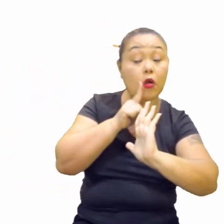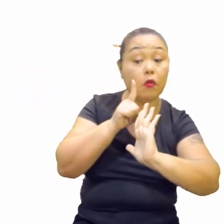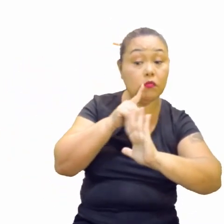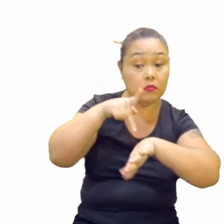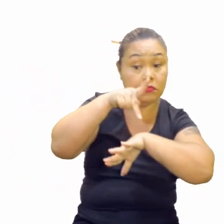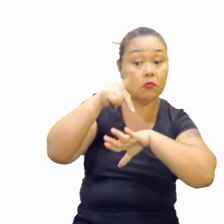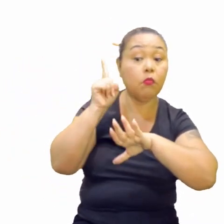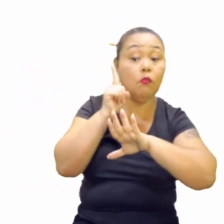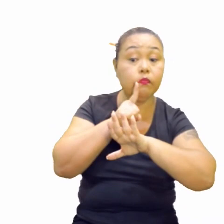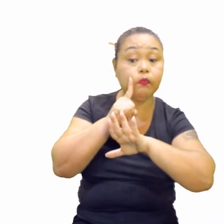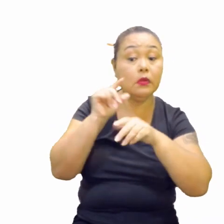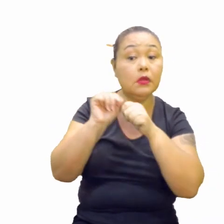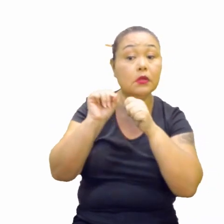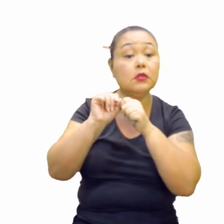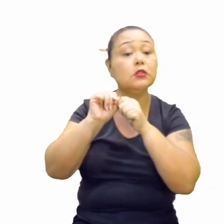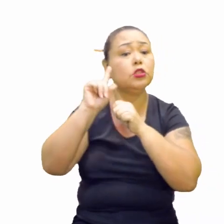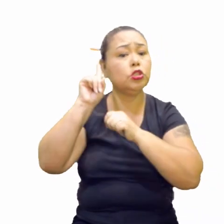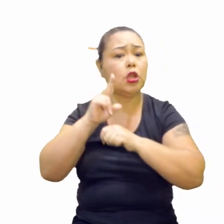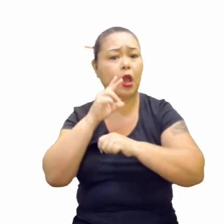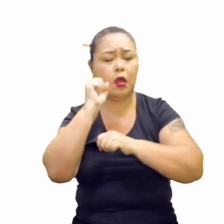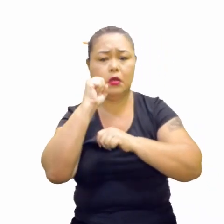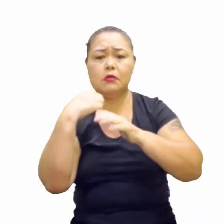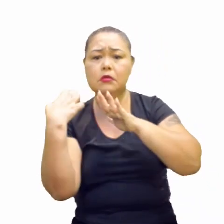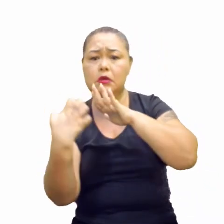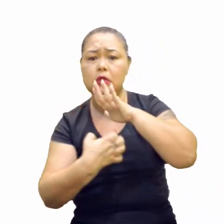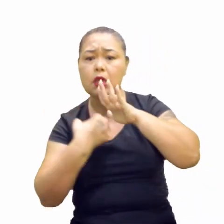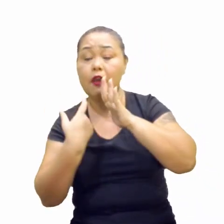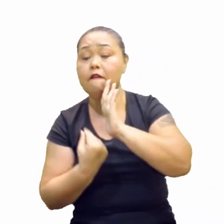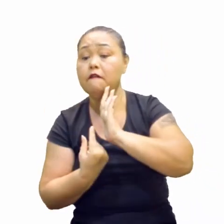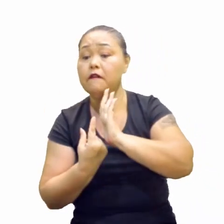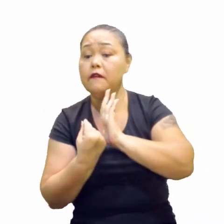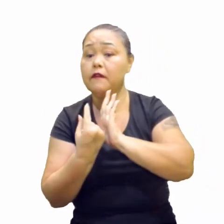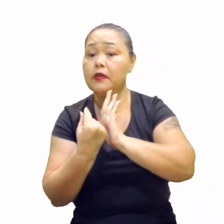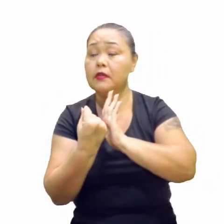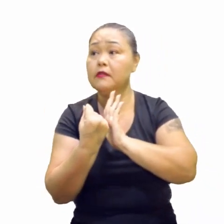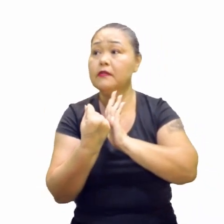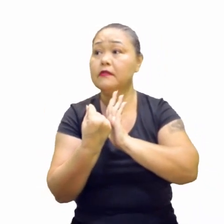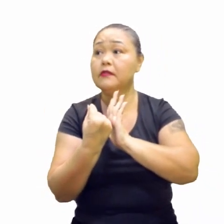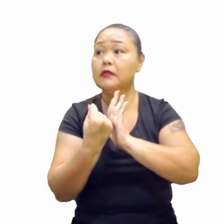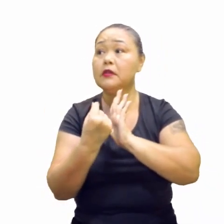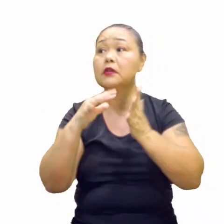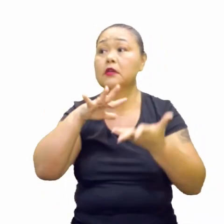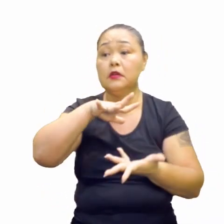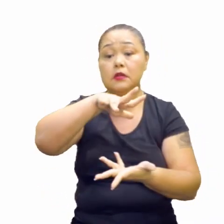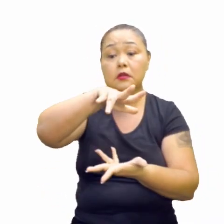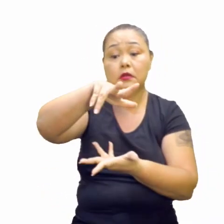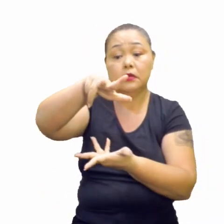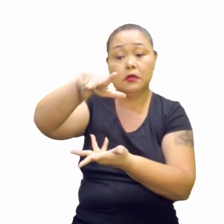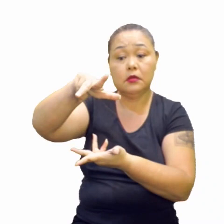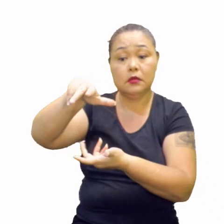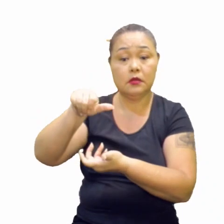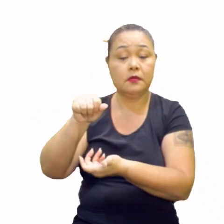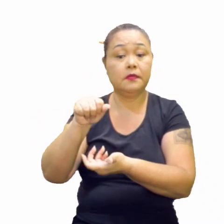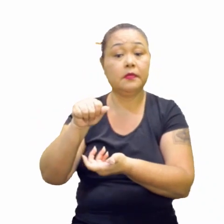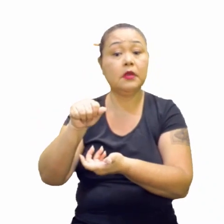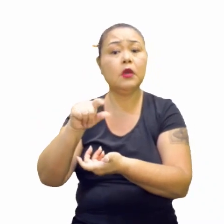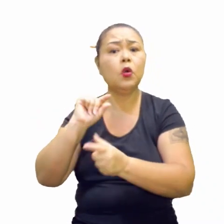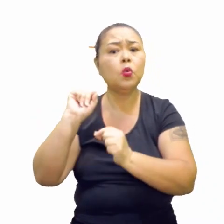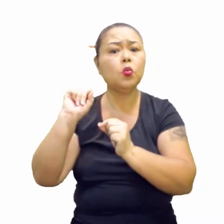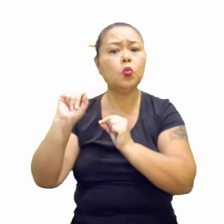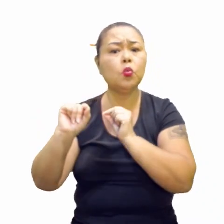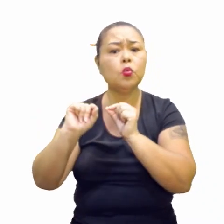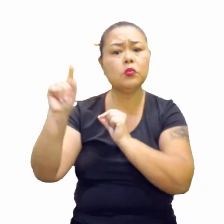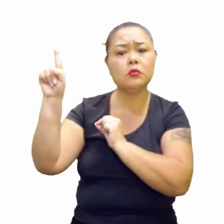já era uma potência industrial e financeira do planeta. O que diz esse